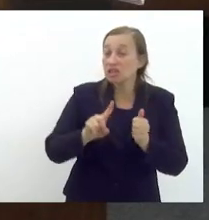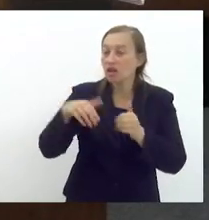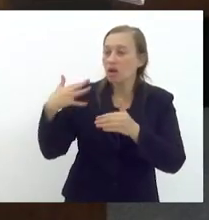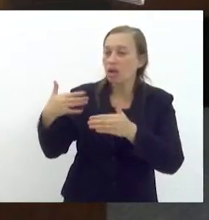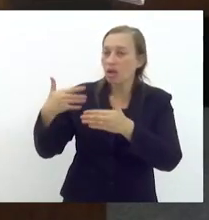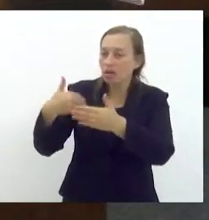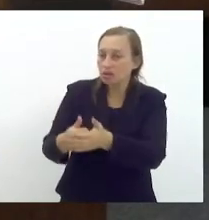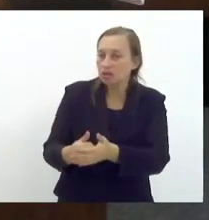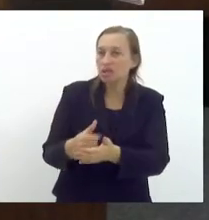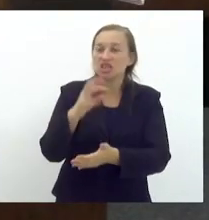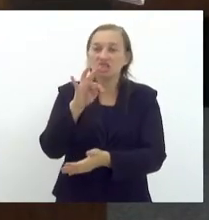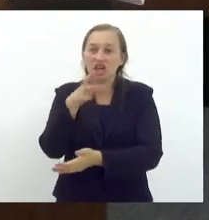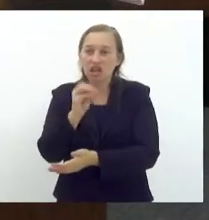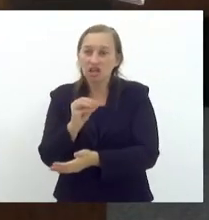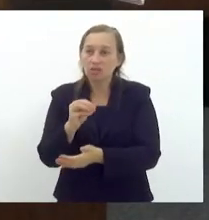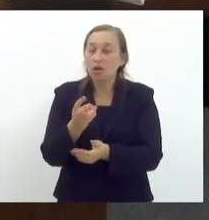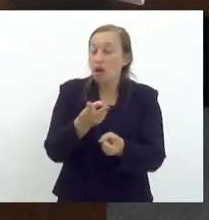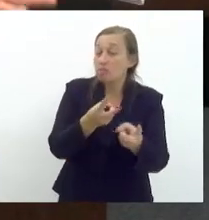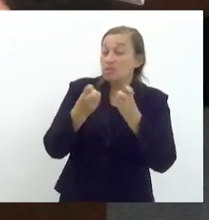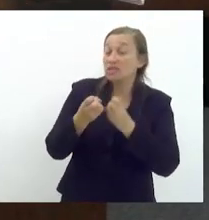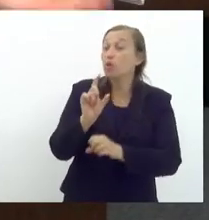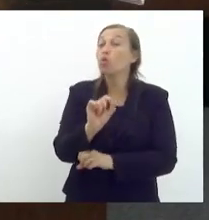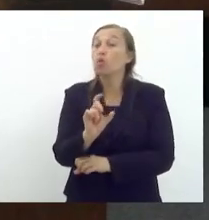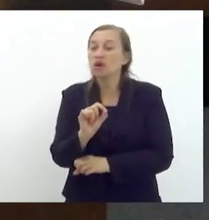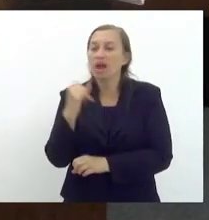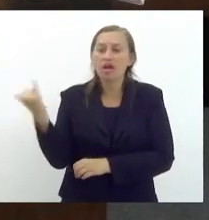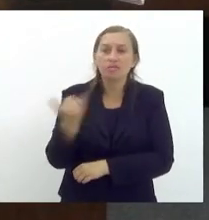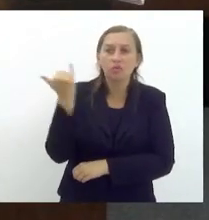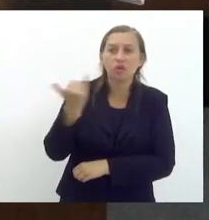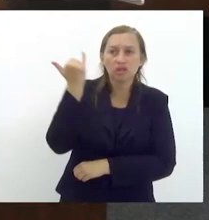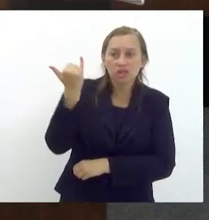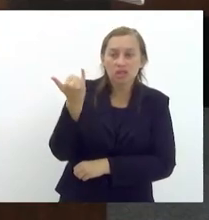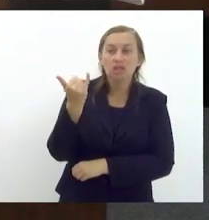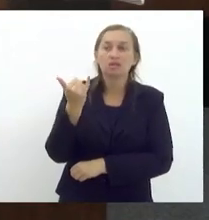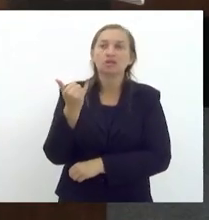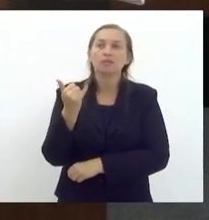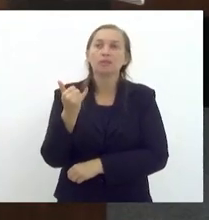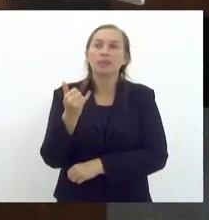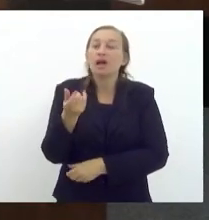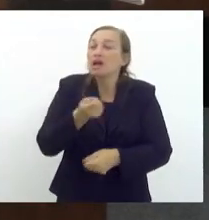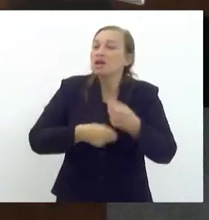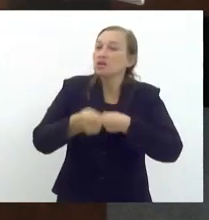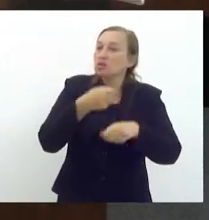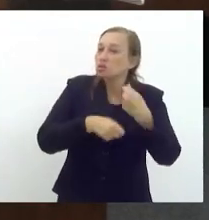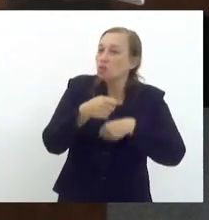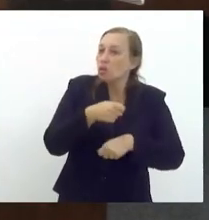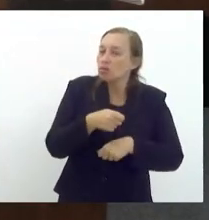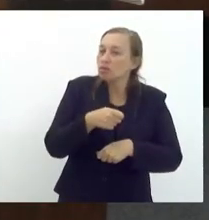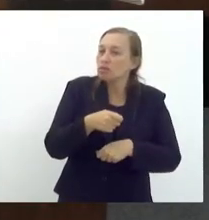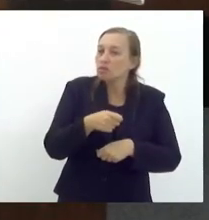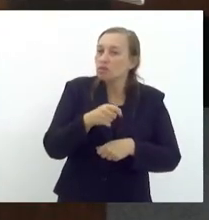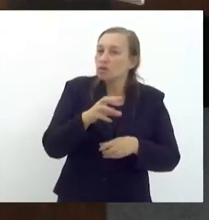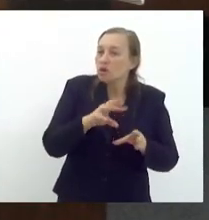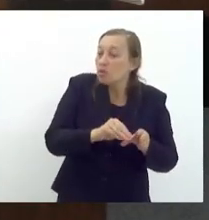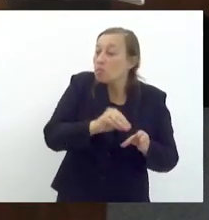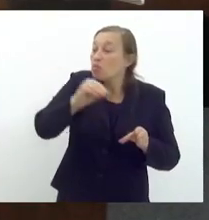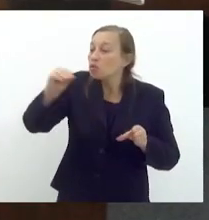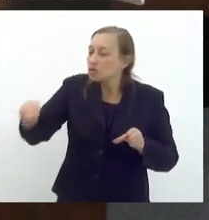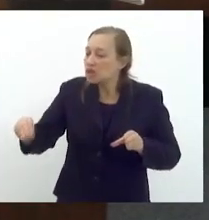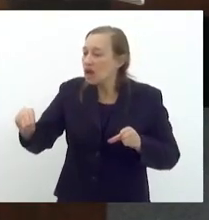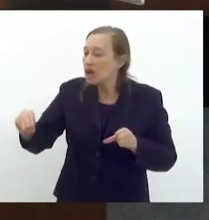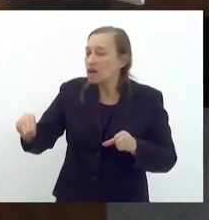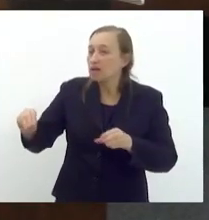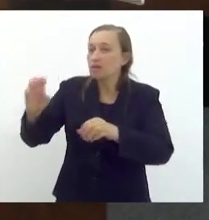os estaleiros passaram a perceber a importância que seria Econômica para eles levarem suas instalações para